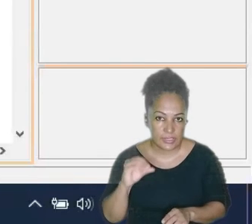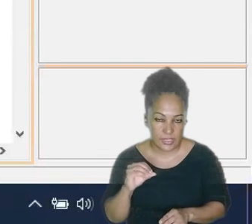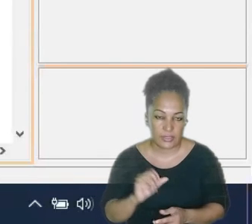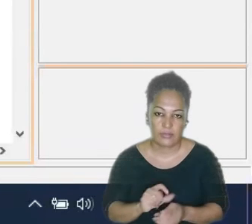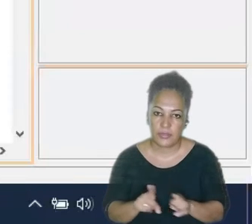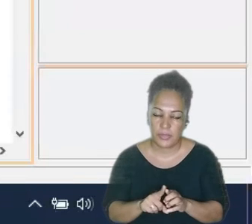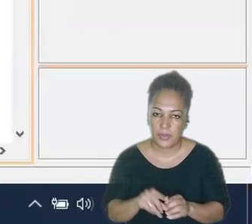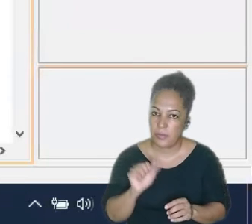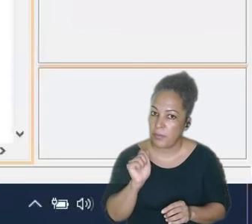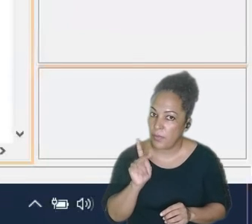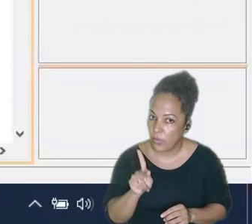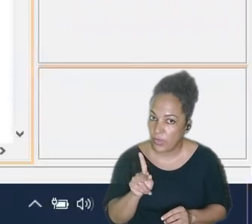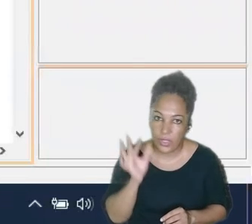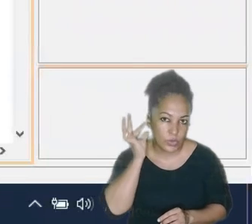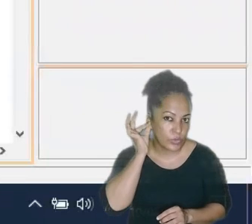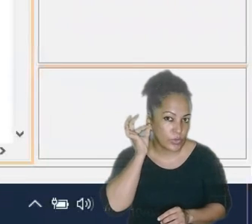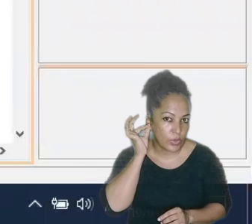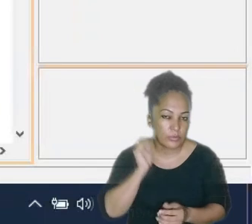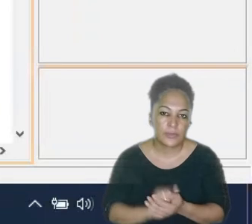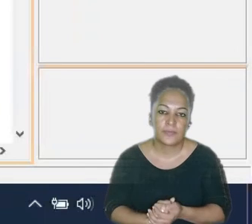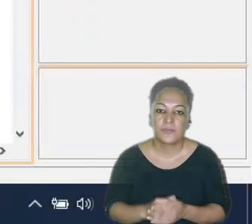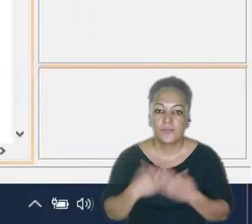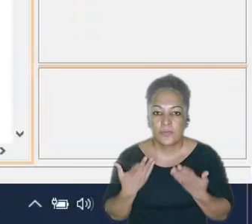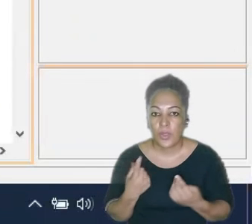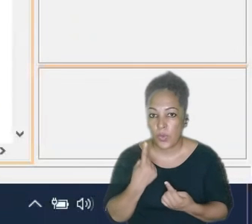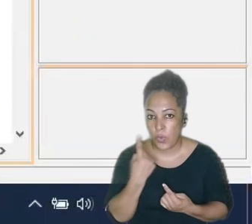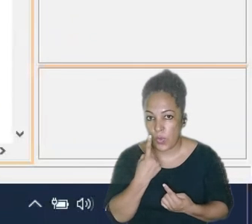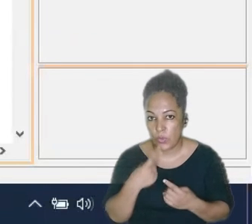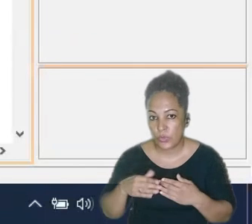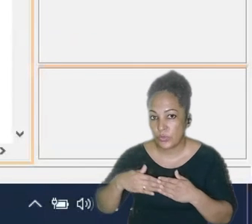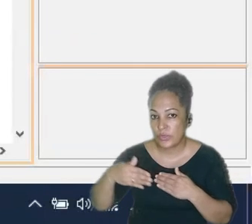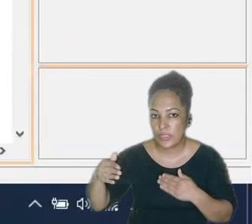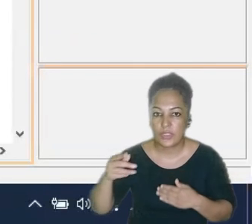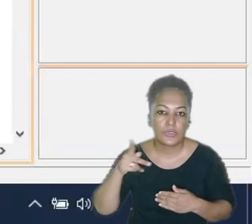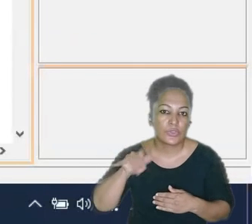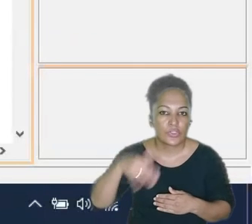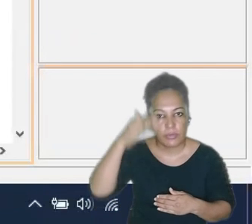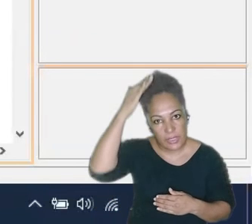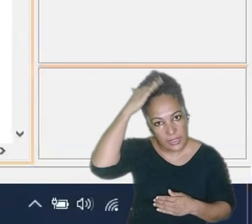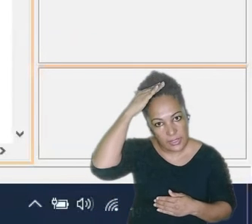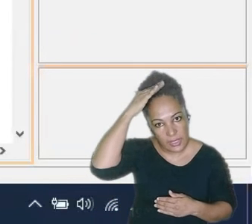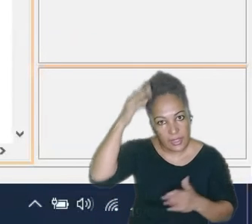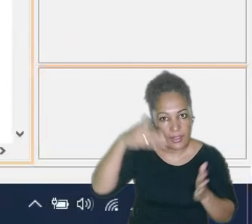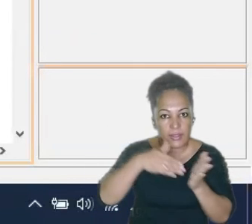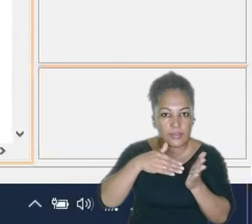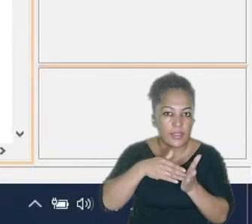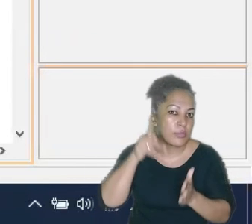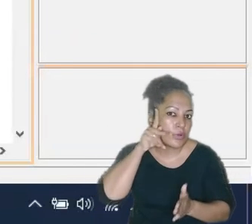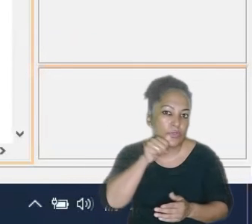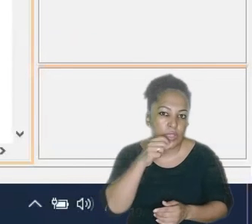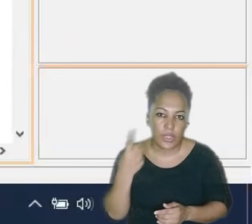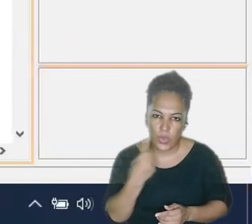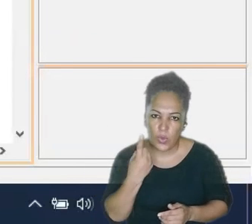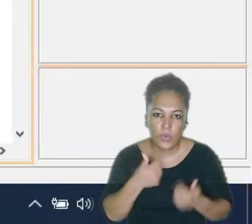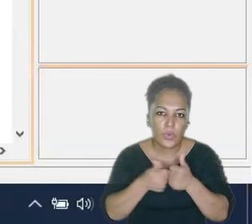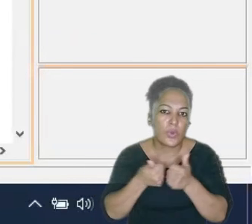E aqui, zero para N também. Top? Show. Um trecho de Paraná Porto Velho está